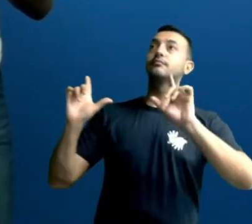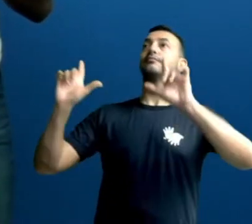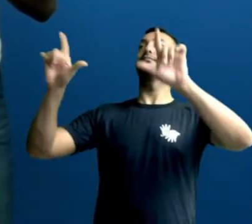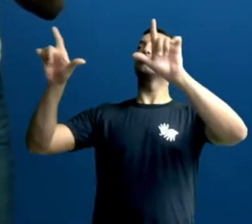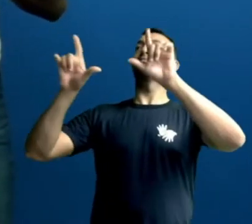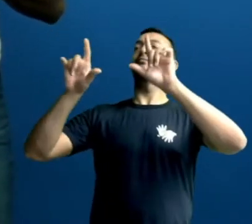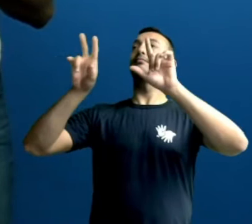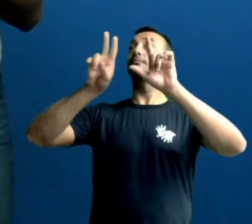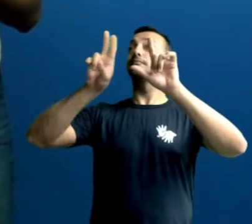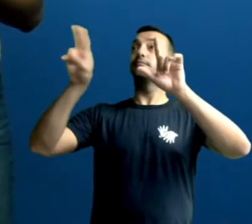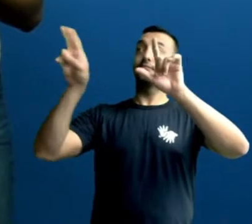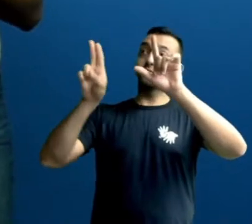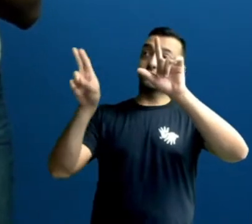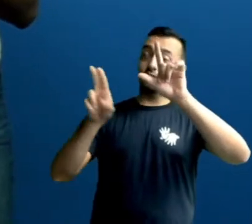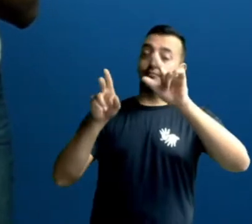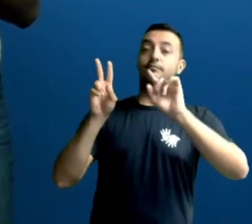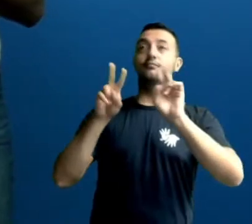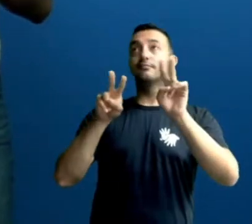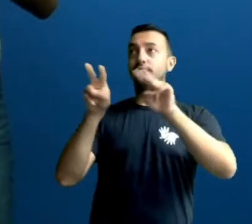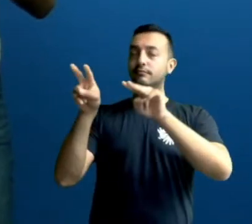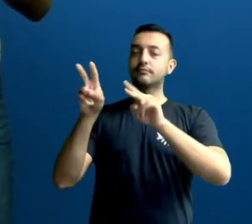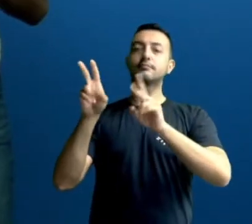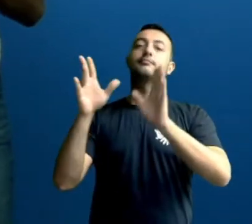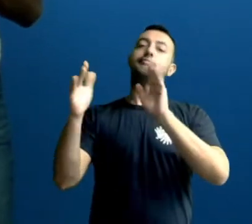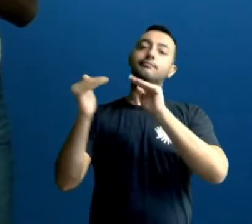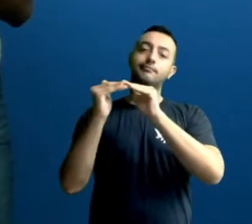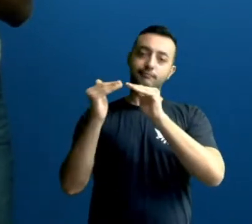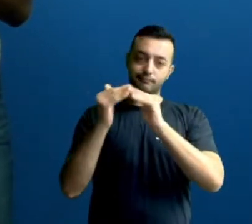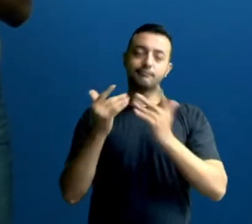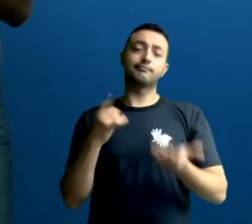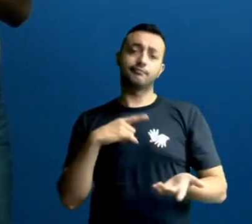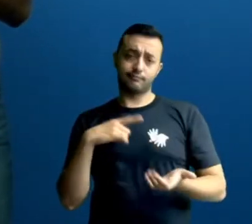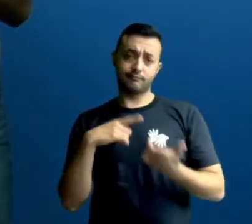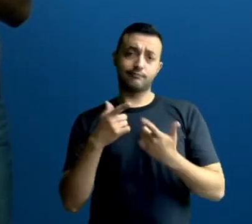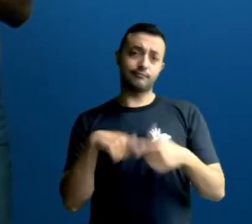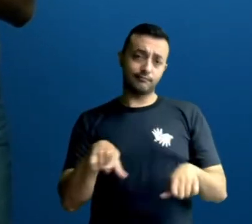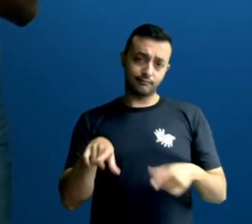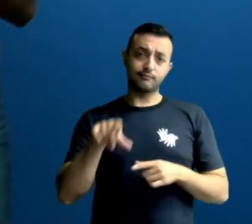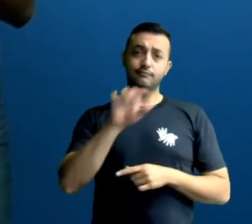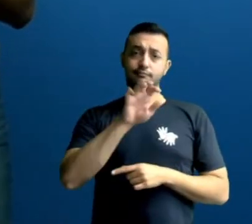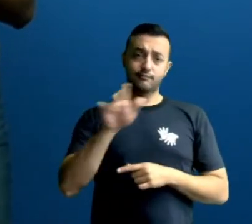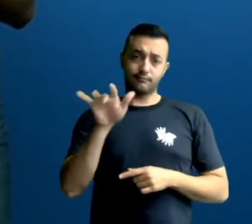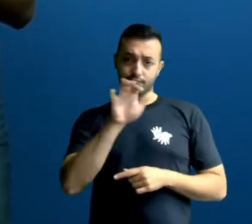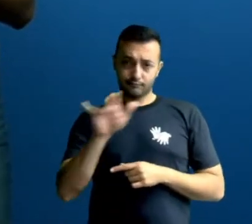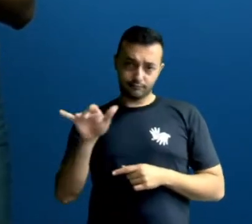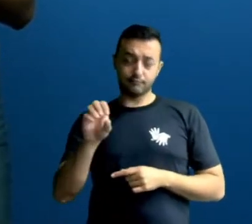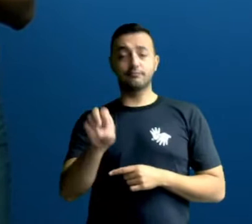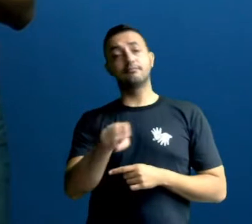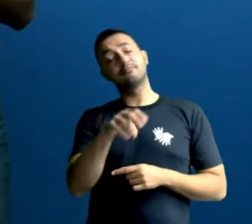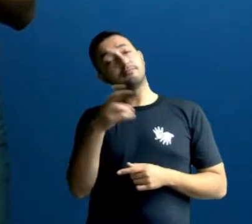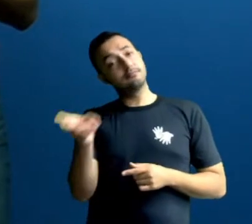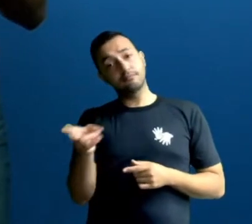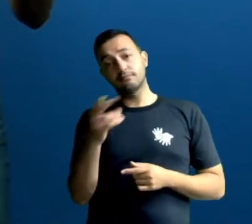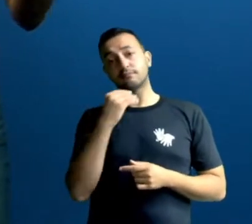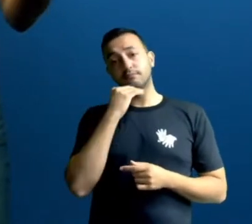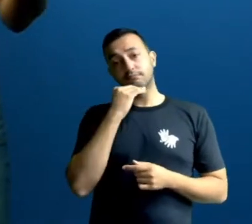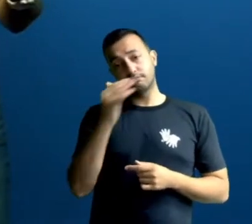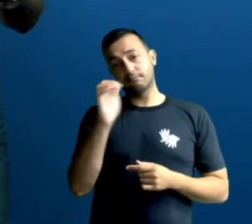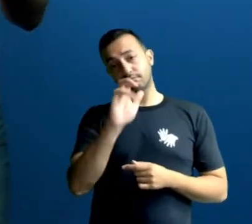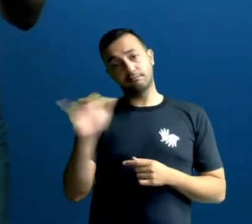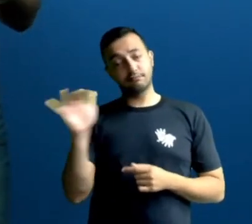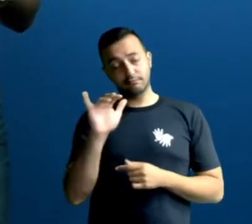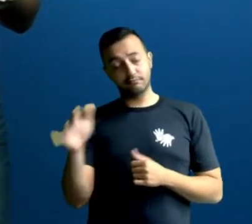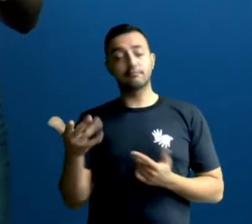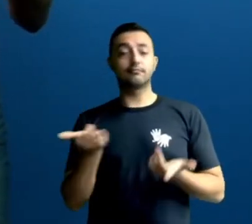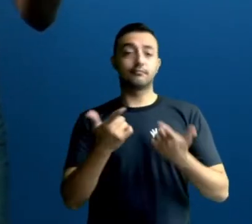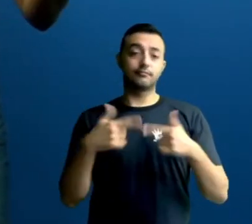e ali já temos contato, seja através da linguagem verbal ou da linguagem não verbal. A linguagem,